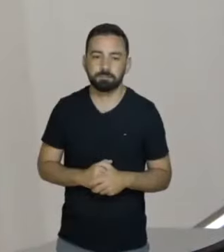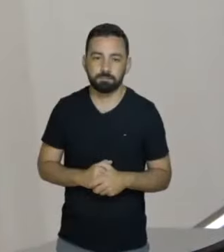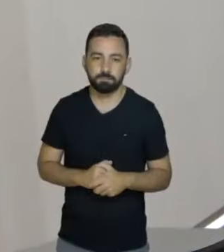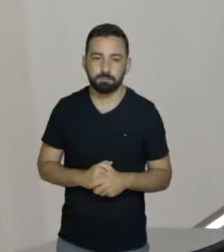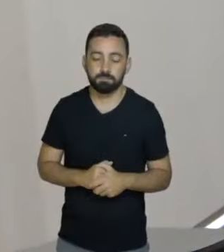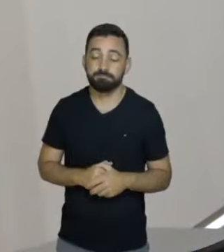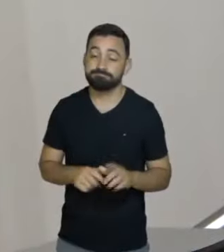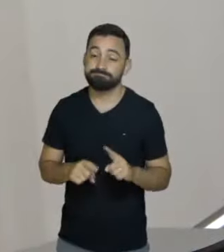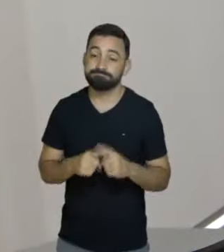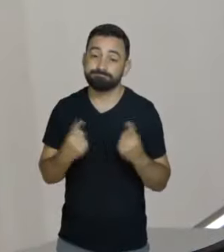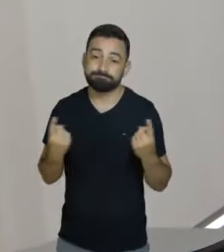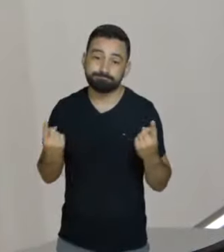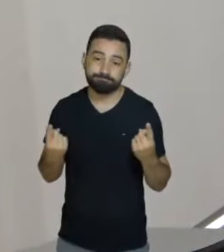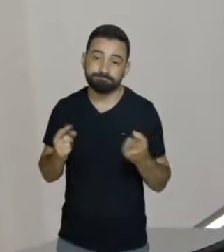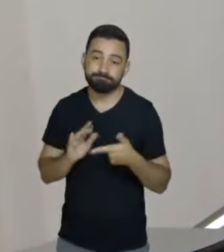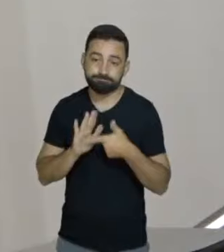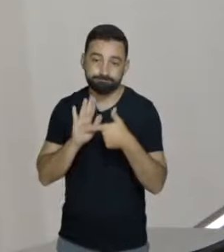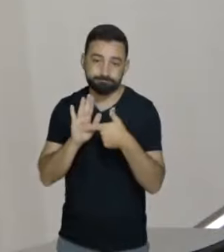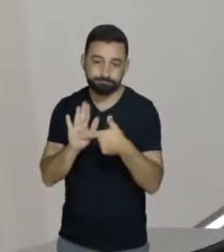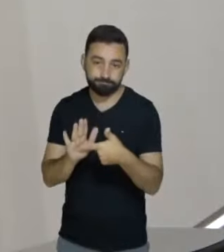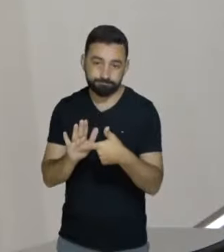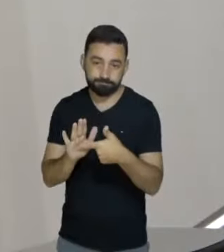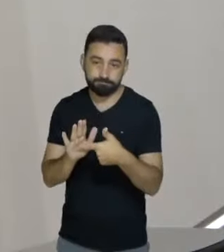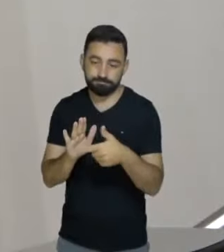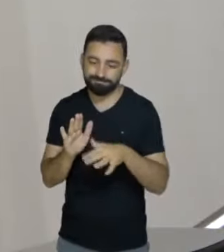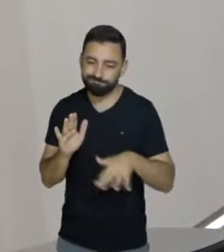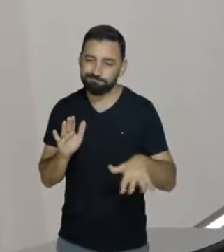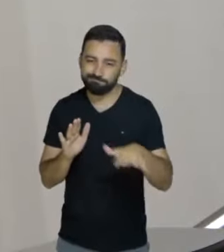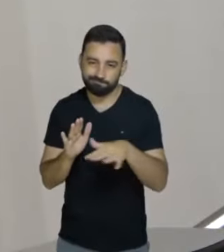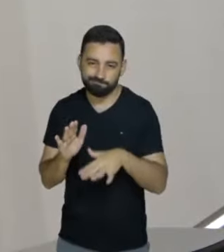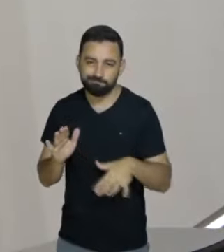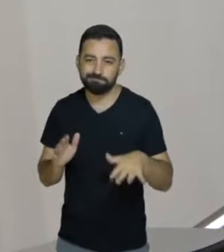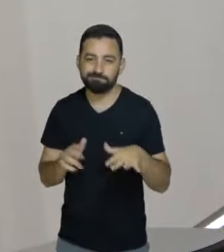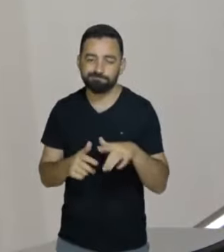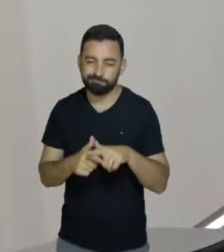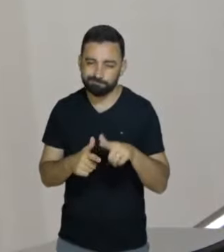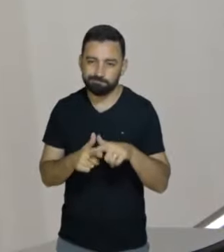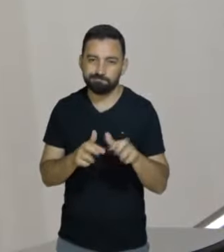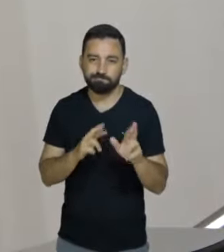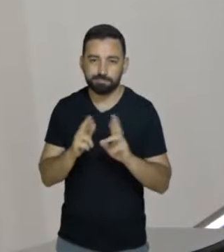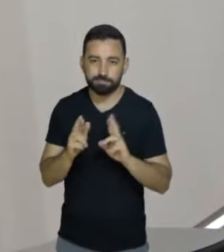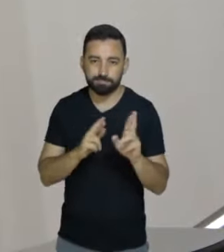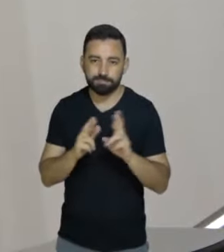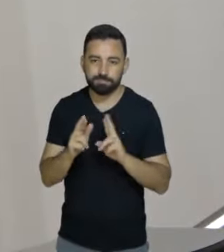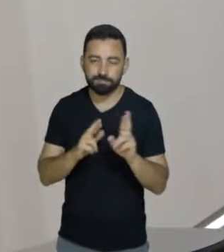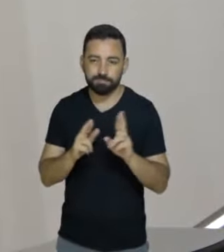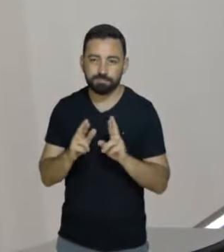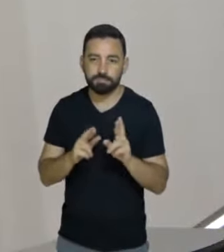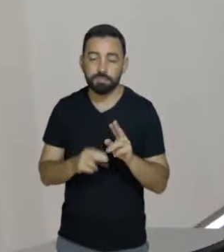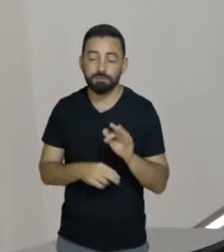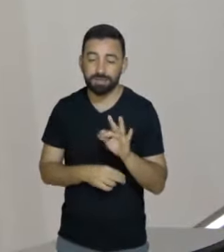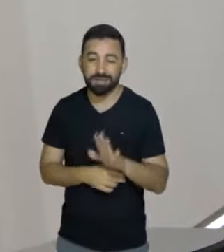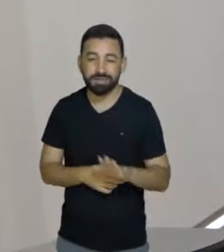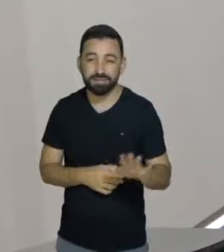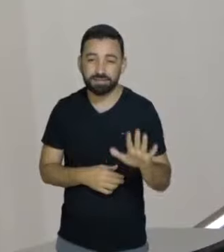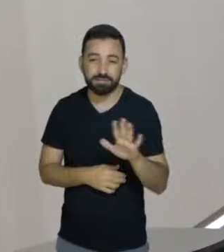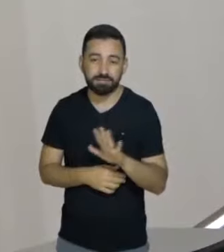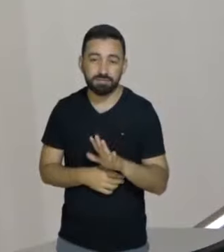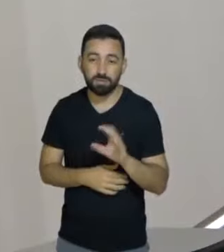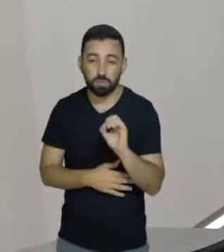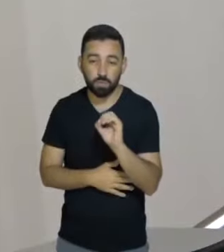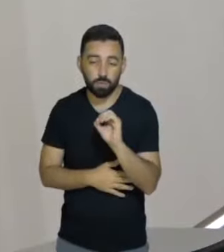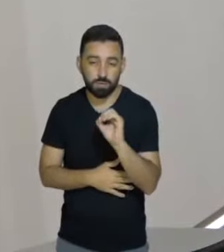Então, mostrar a situação da rodovia federal no